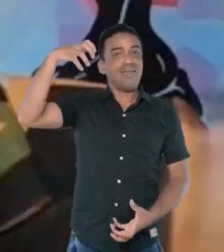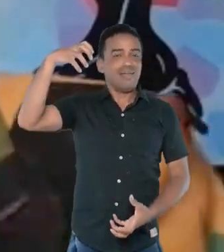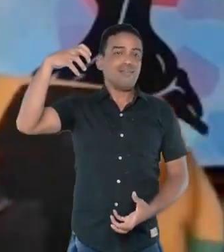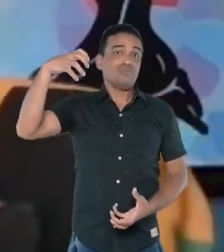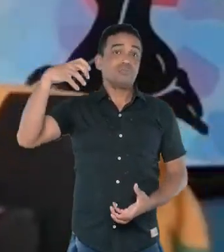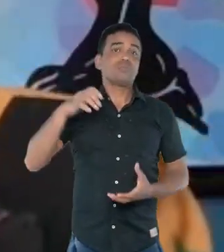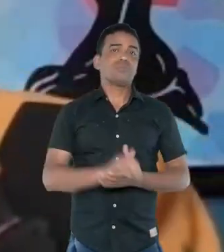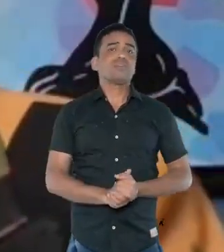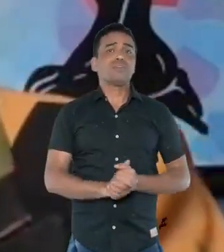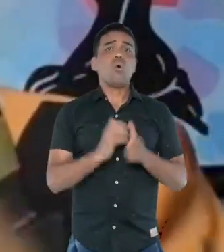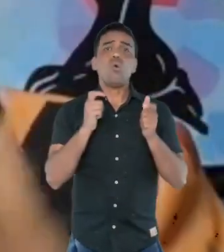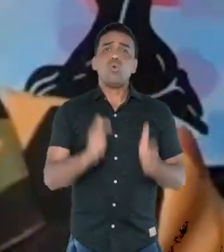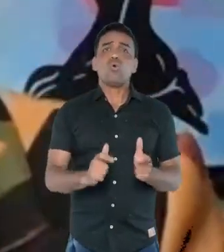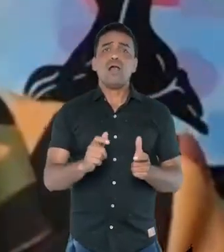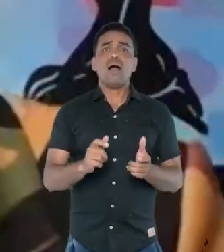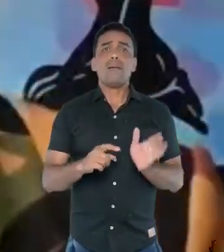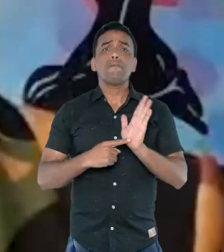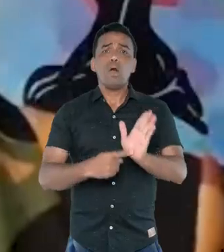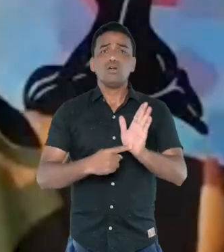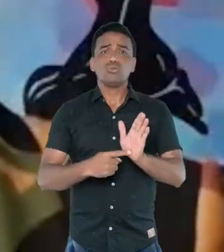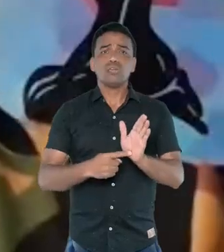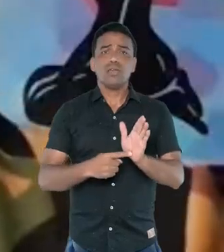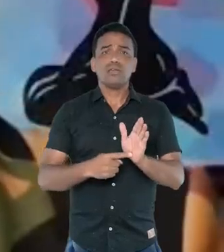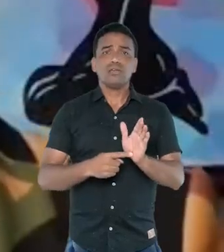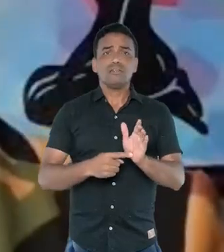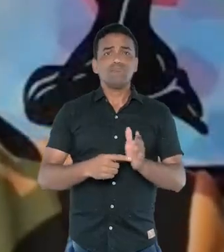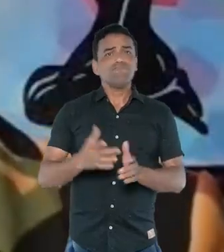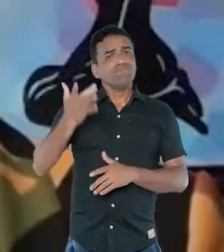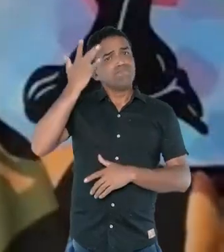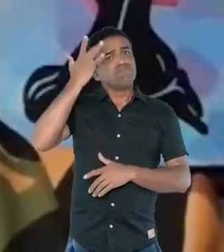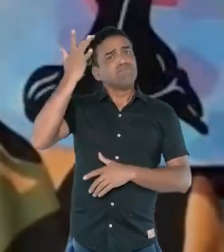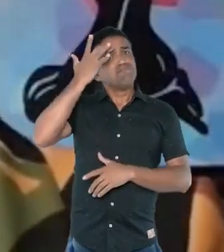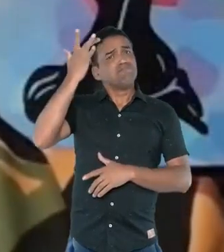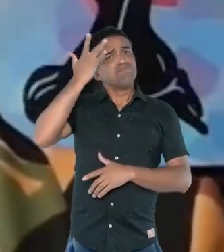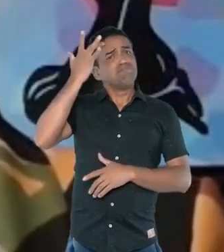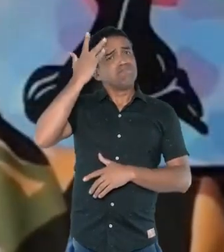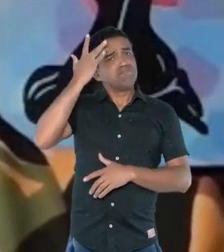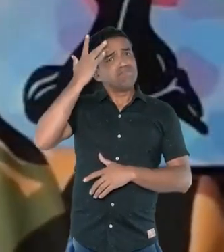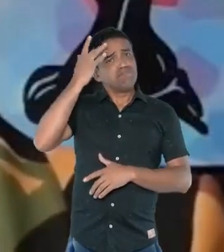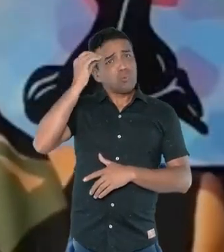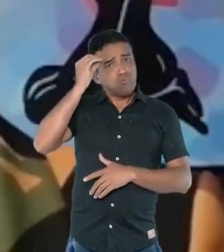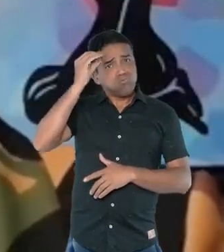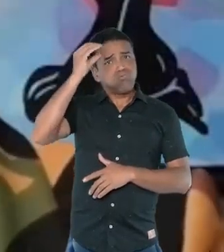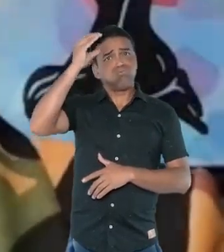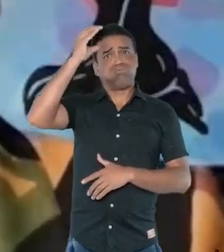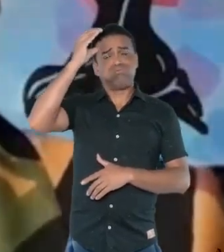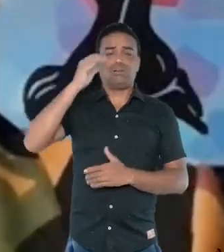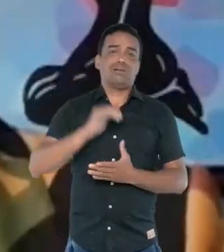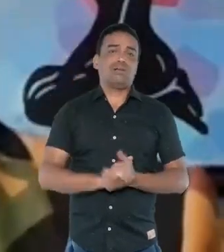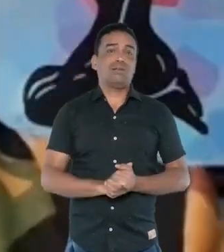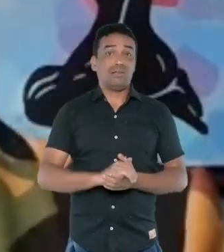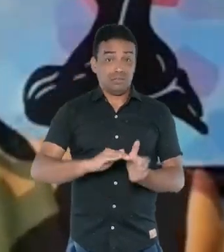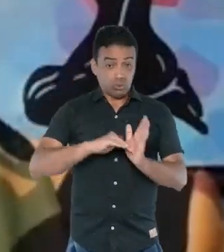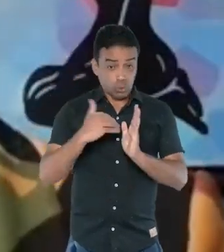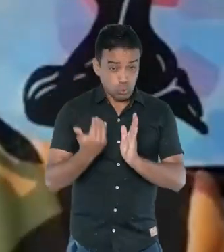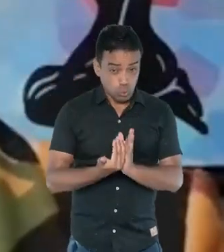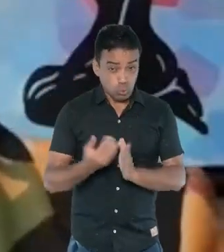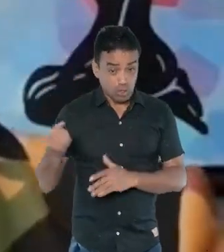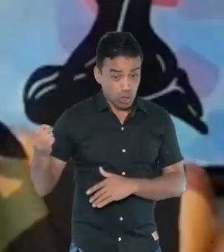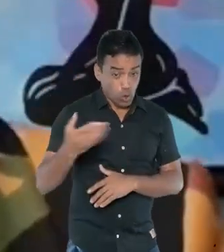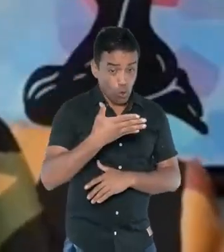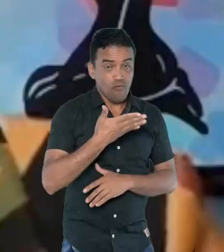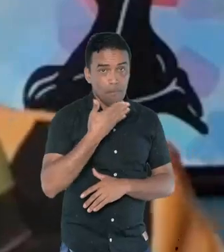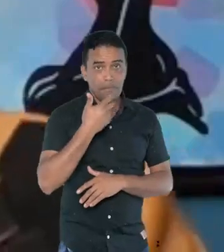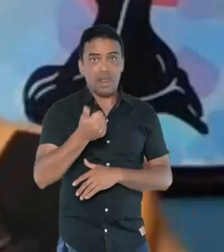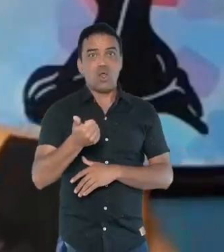lugar recompõe o lugar da sabedoria, né? A gente tem um imperativo de que tudo que é novo é melhor, né?